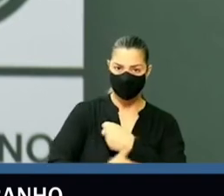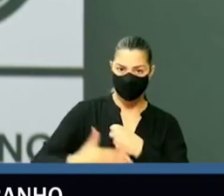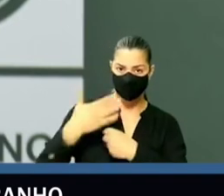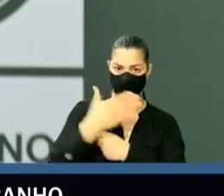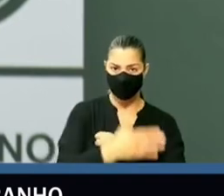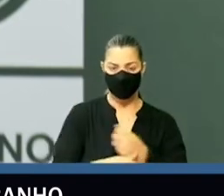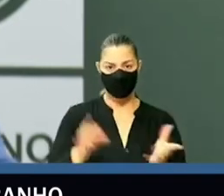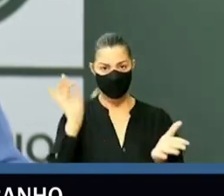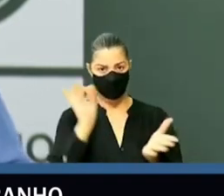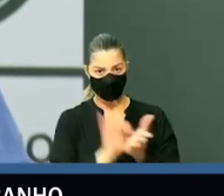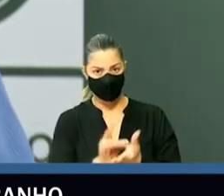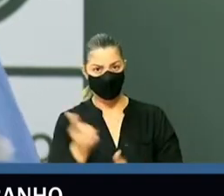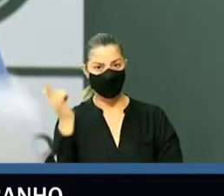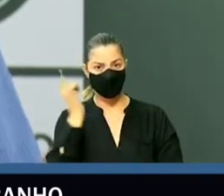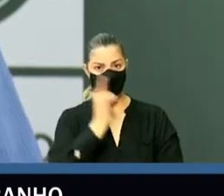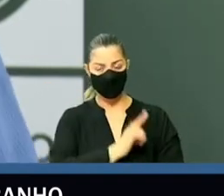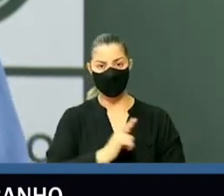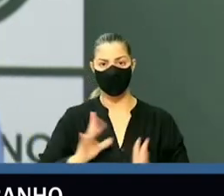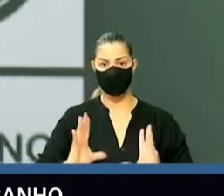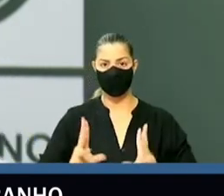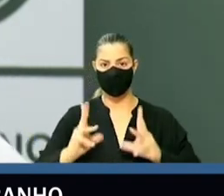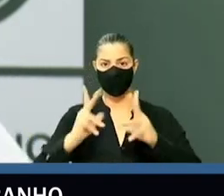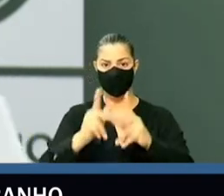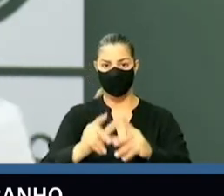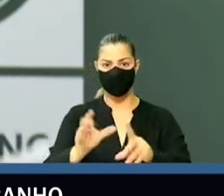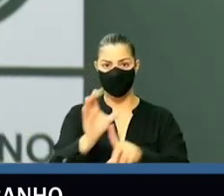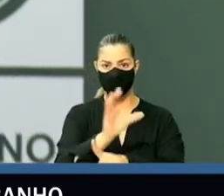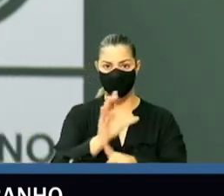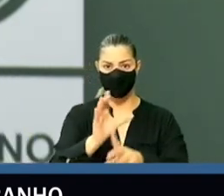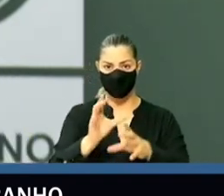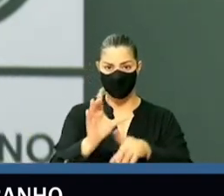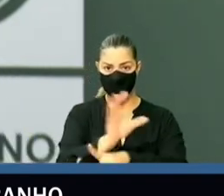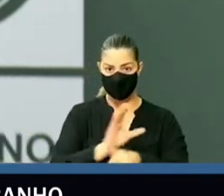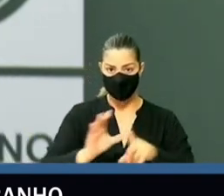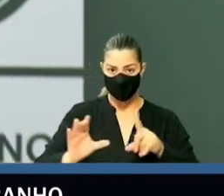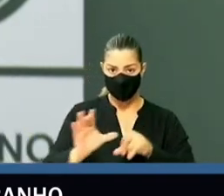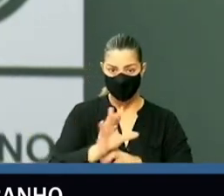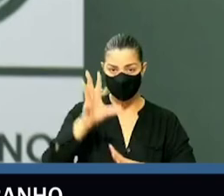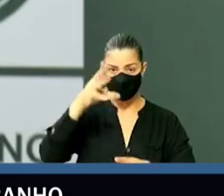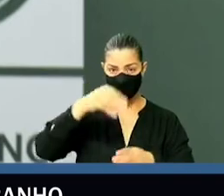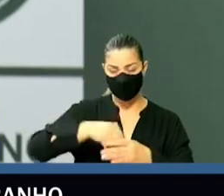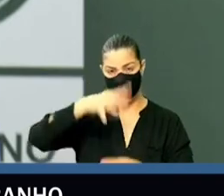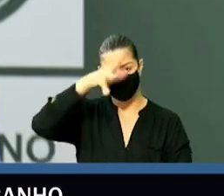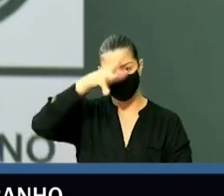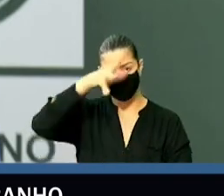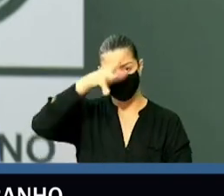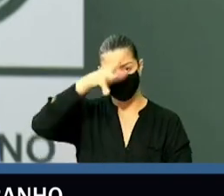fato, chegar na chamada imunidade coletiva daqui a uma semana, no máximo.